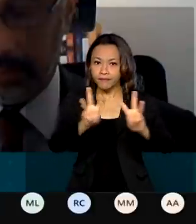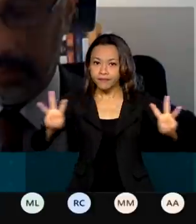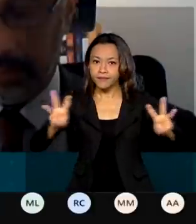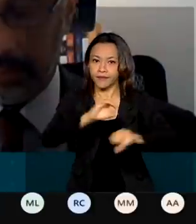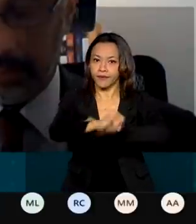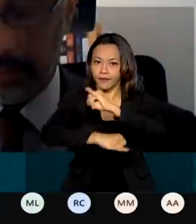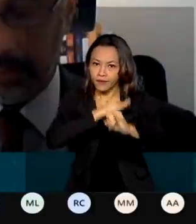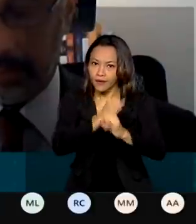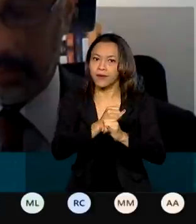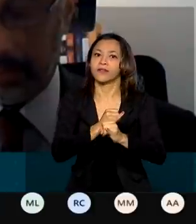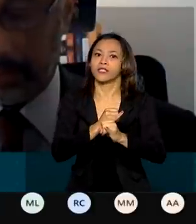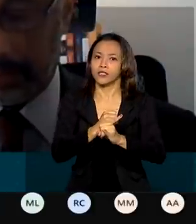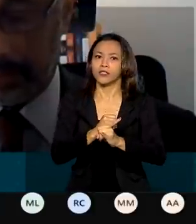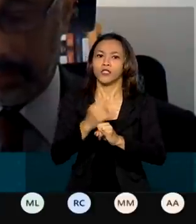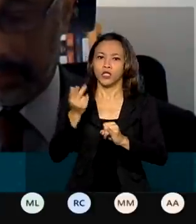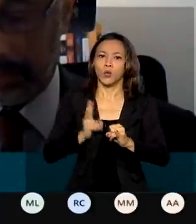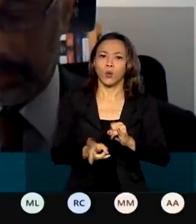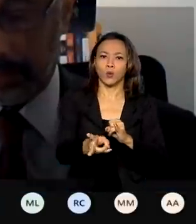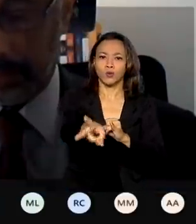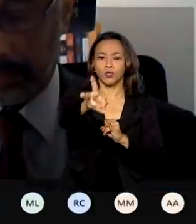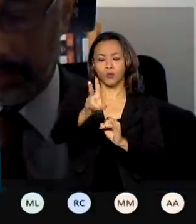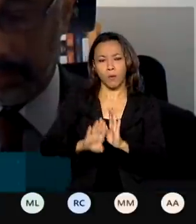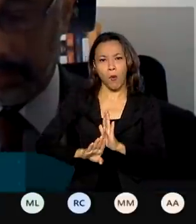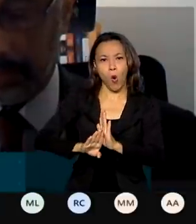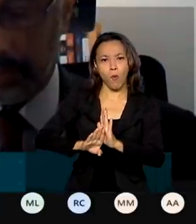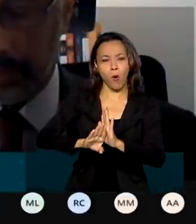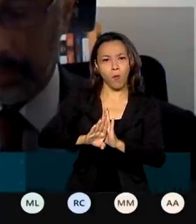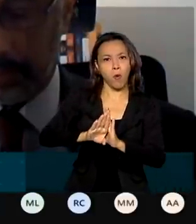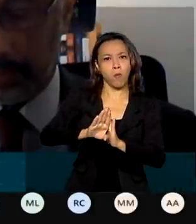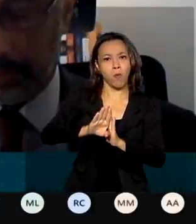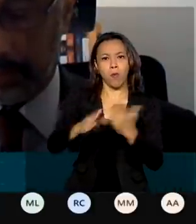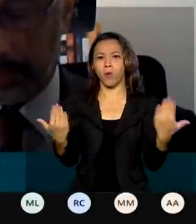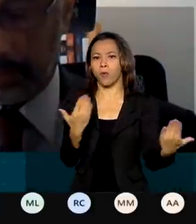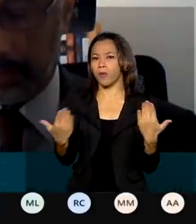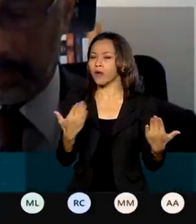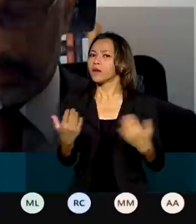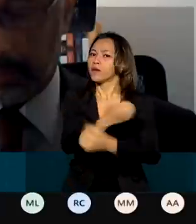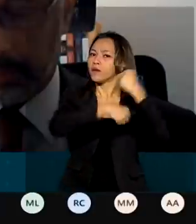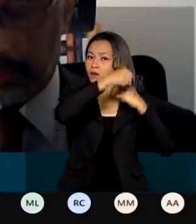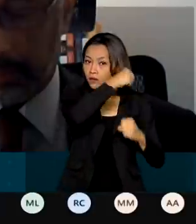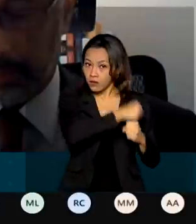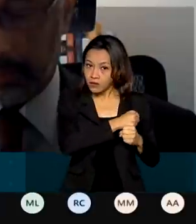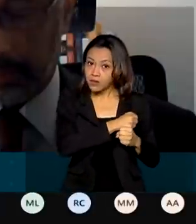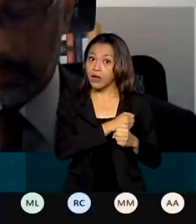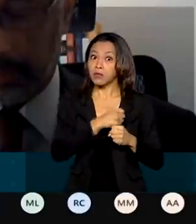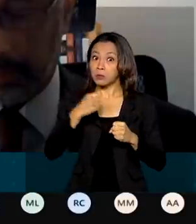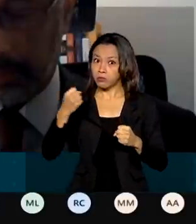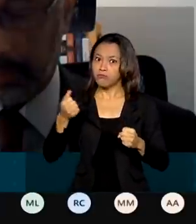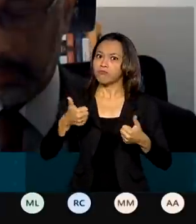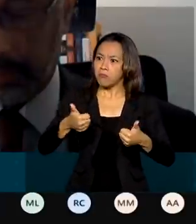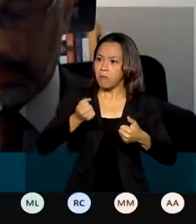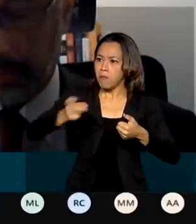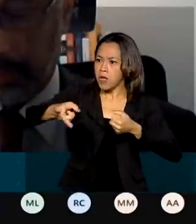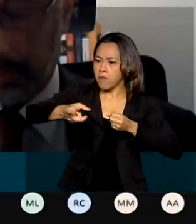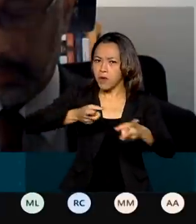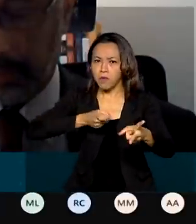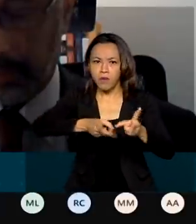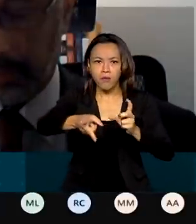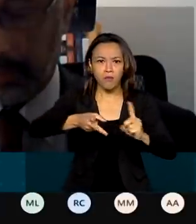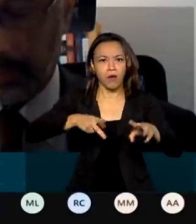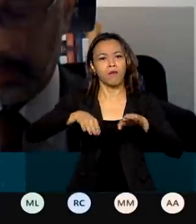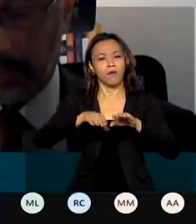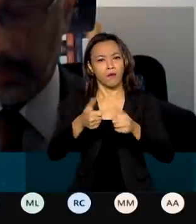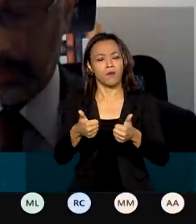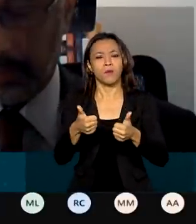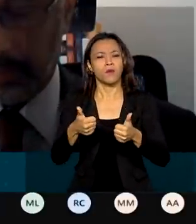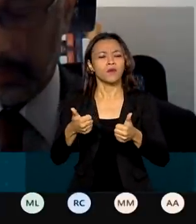eletrônica que continua como um grande diferencial em relação ao ano anterior exibindo média de vendas